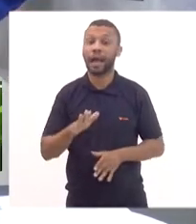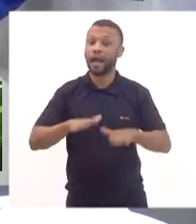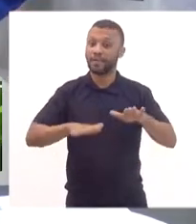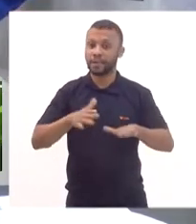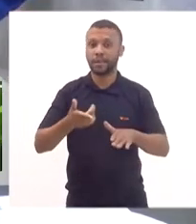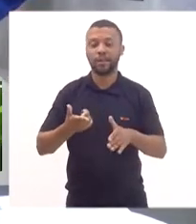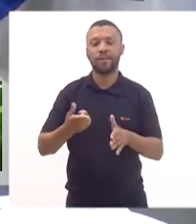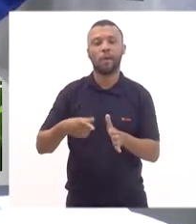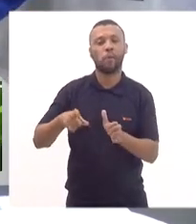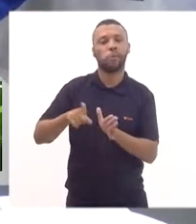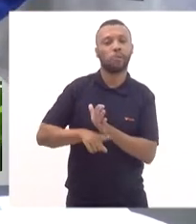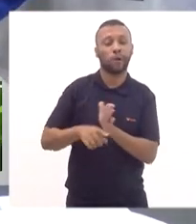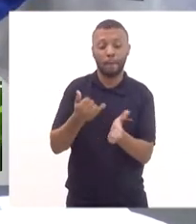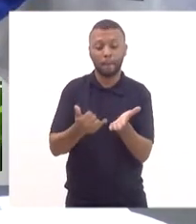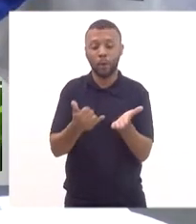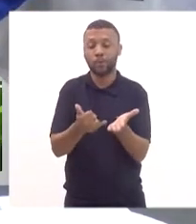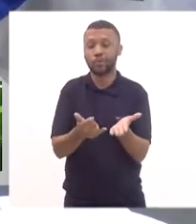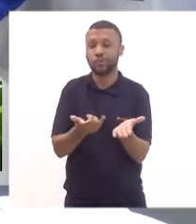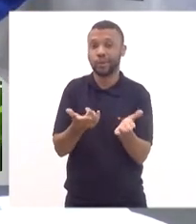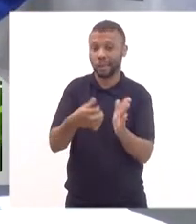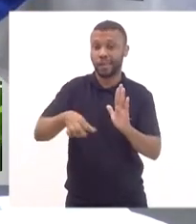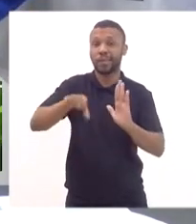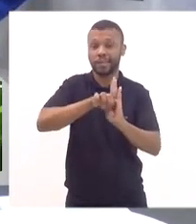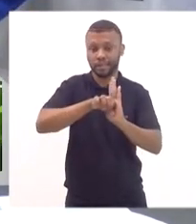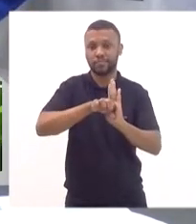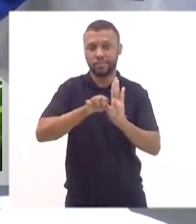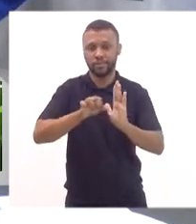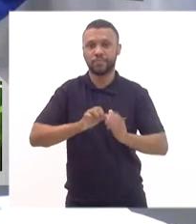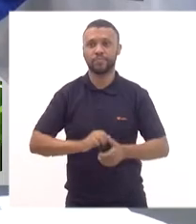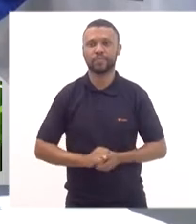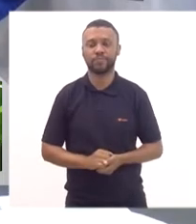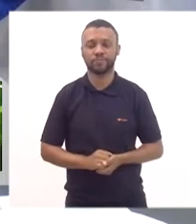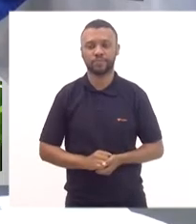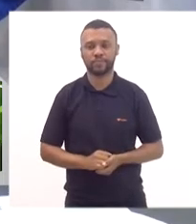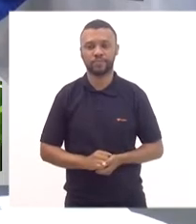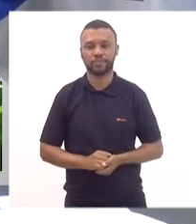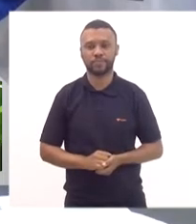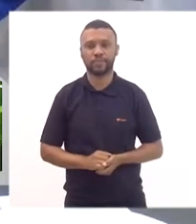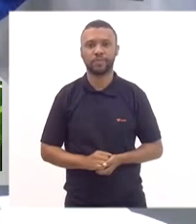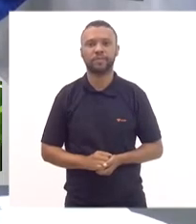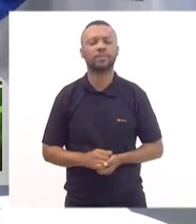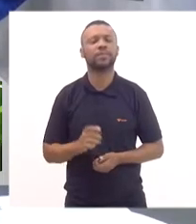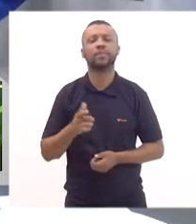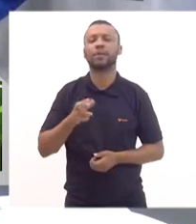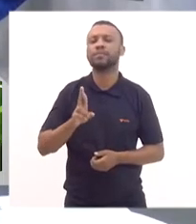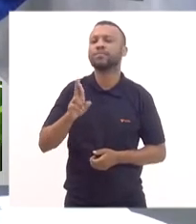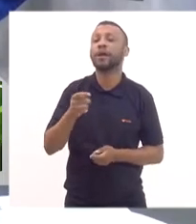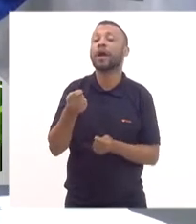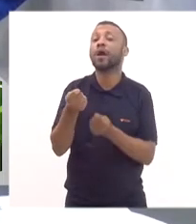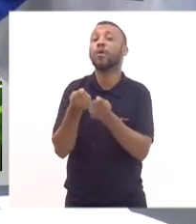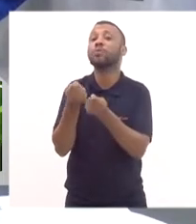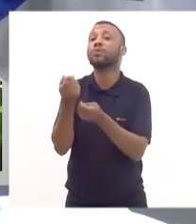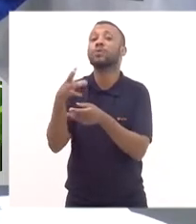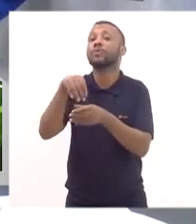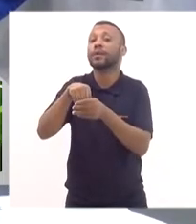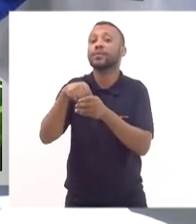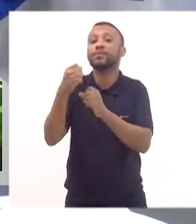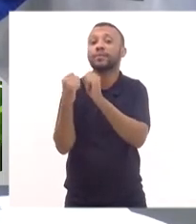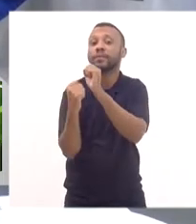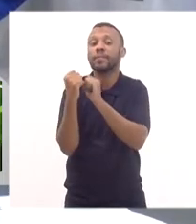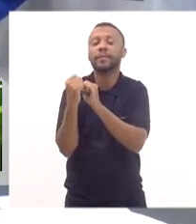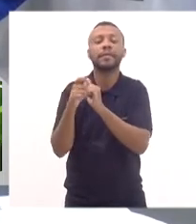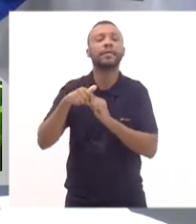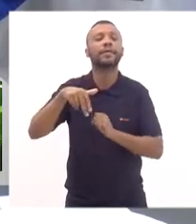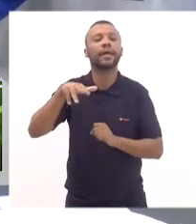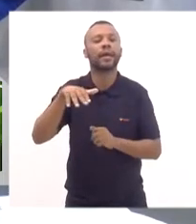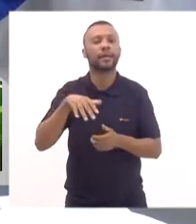E sonegar é crime. Quem controla isso internamente na empresa?